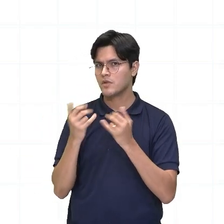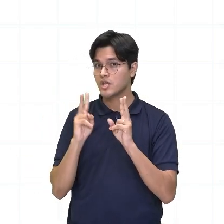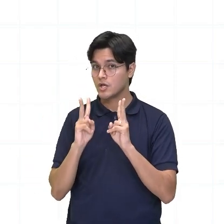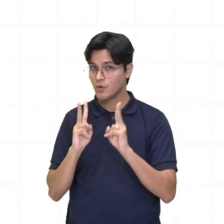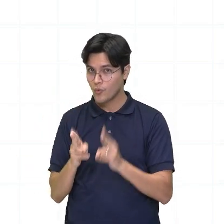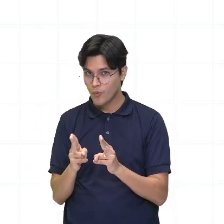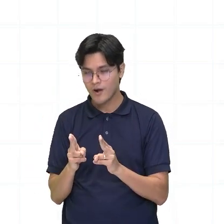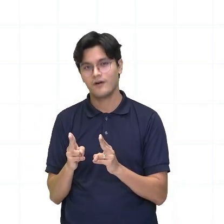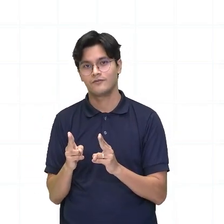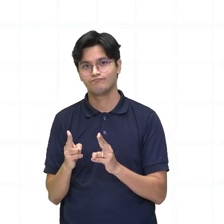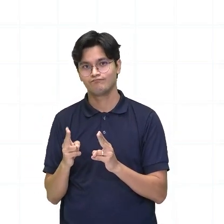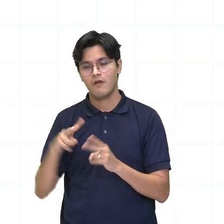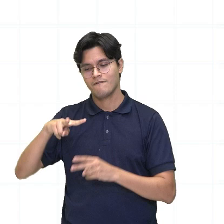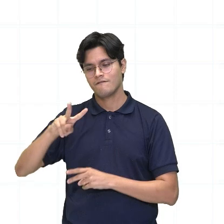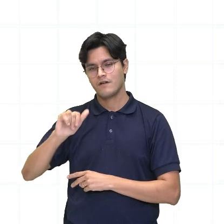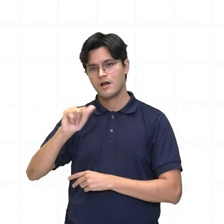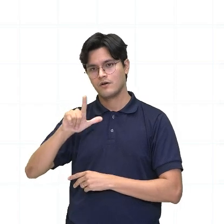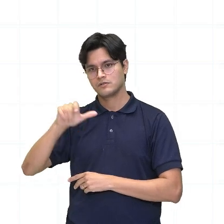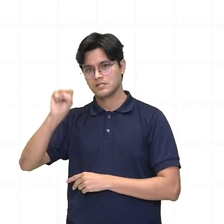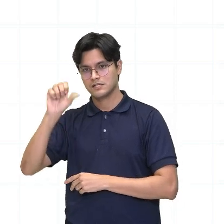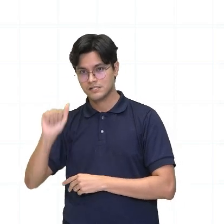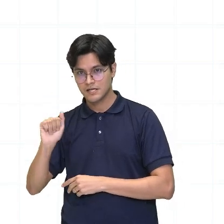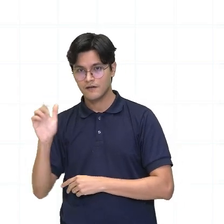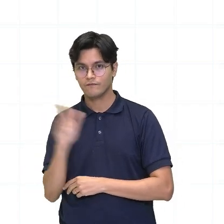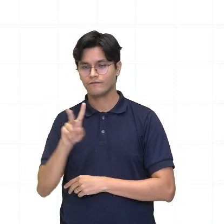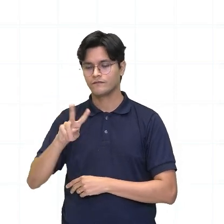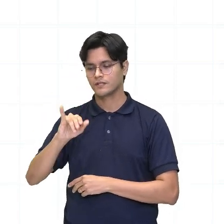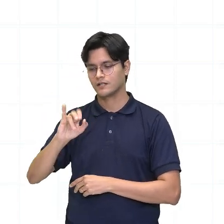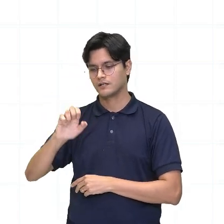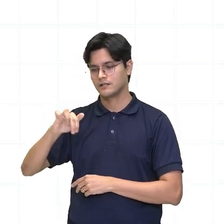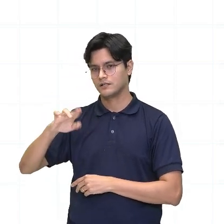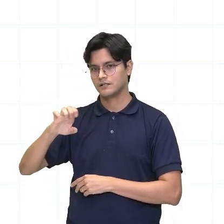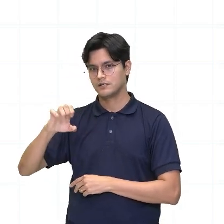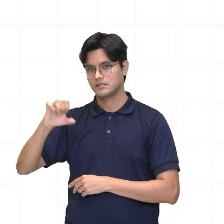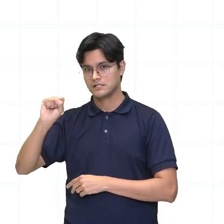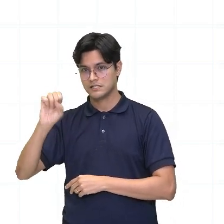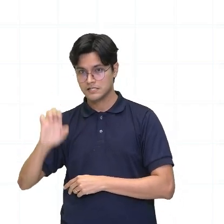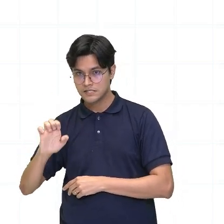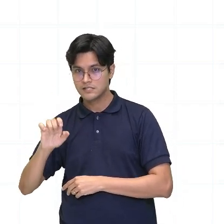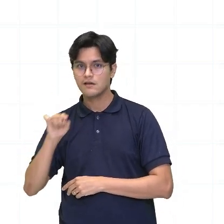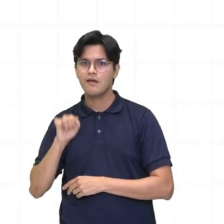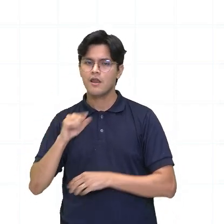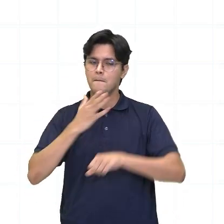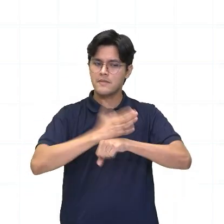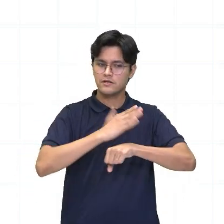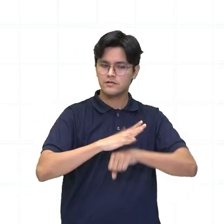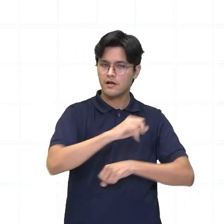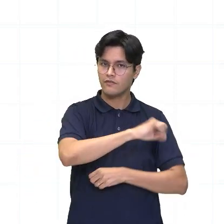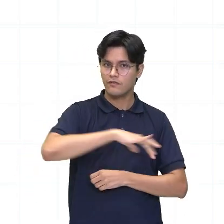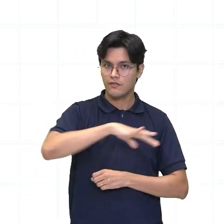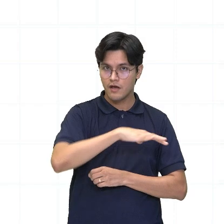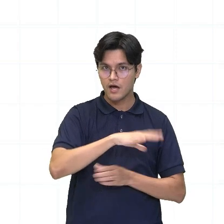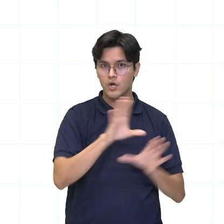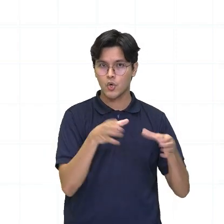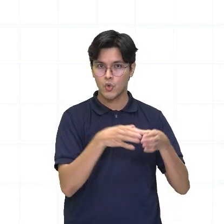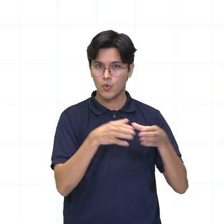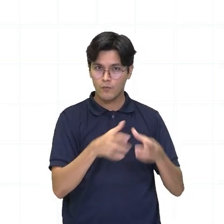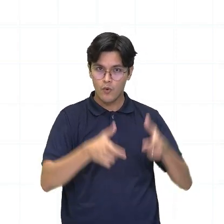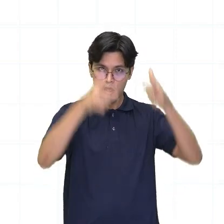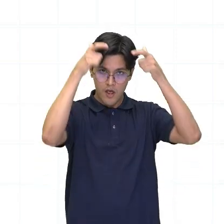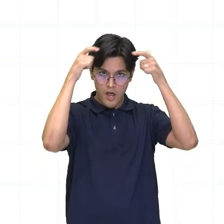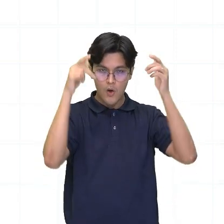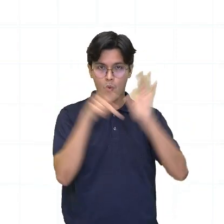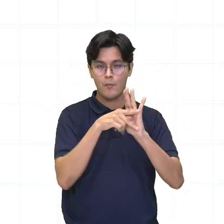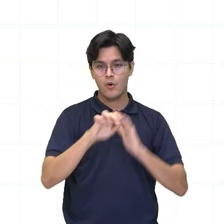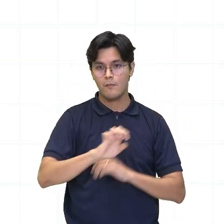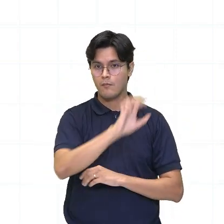vienense e já era dançada nas cortes europeias em meados do século XVIII. Constituía uma variação mais lenta da